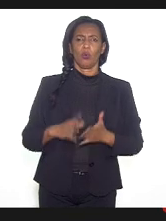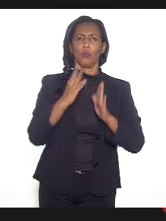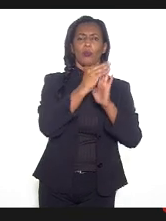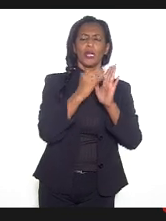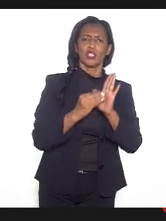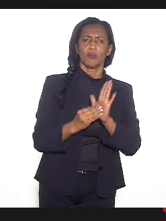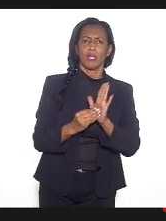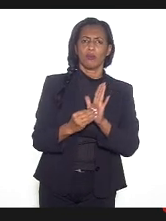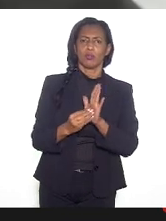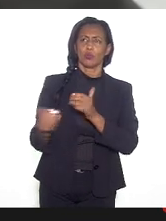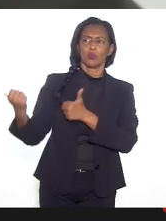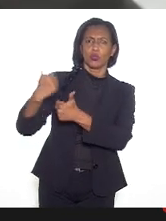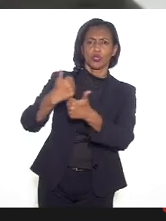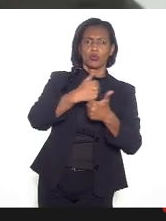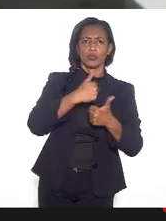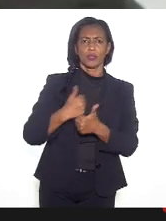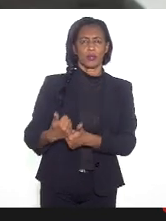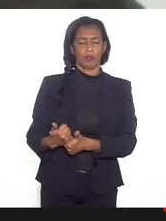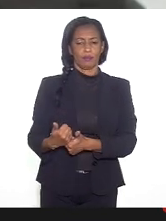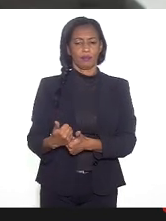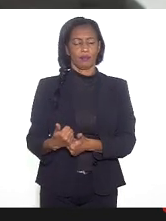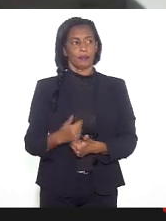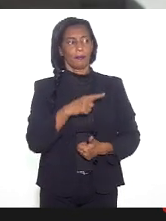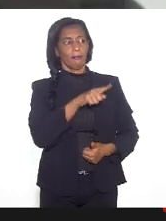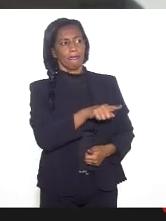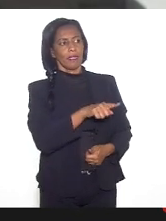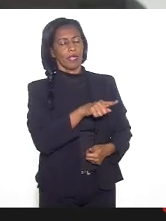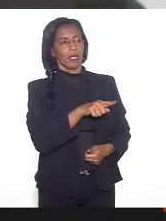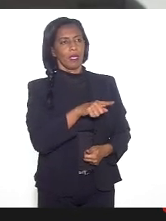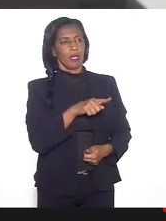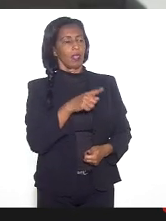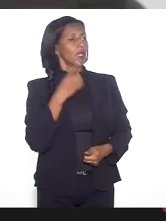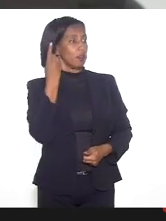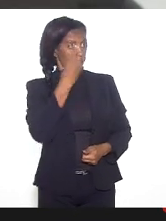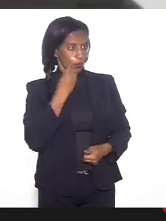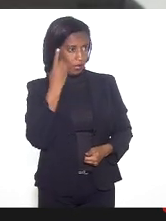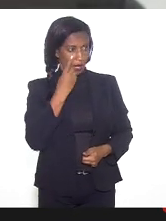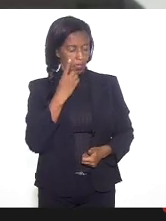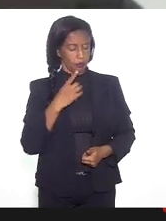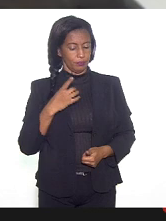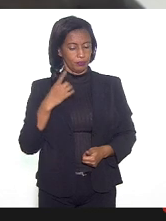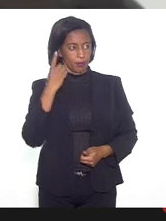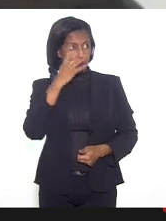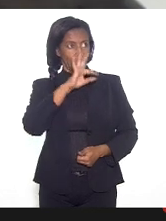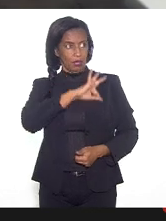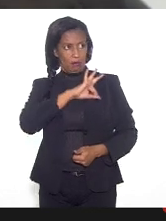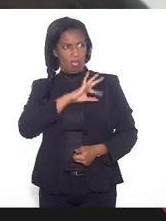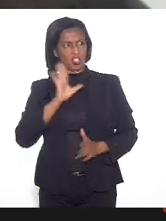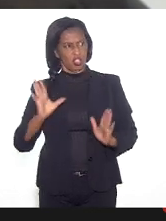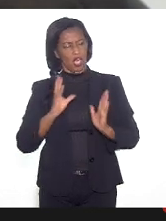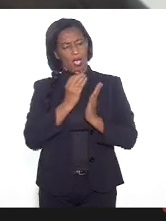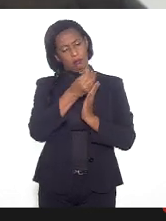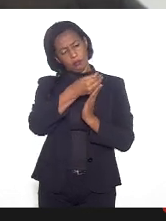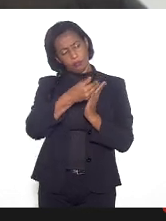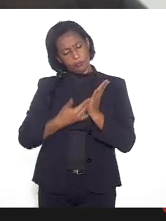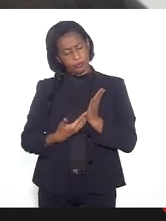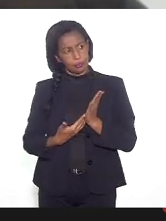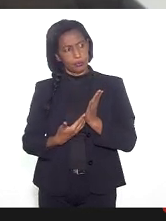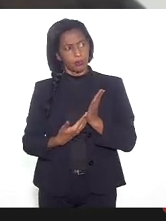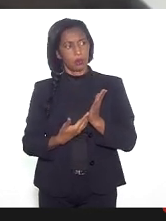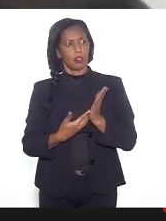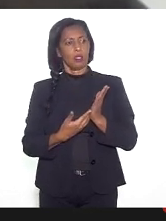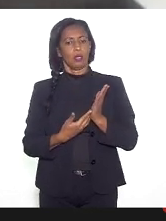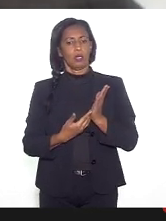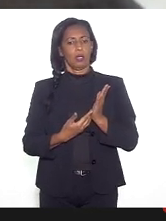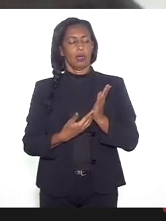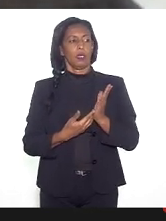preenchimento. Deputado Eliomar, deputada Marta Rocha fez um encaminhamento aqui, muito oportuno, para que a gente tenha respostas que hoje